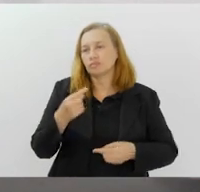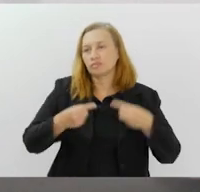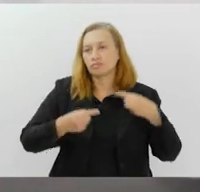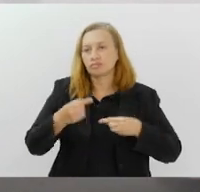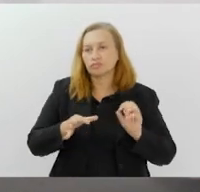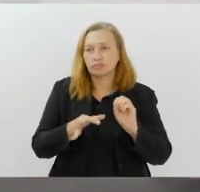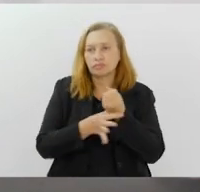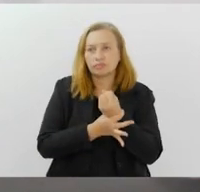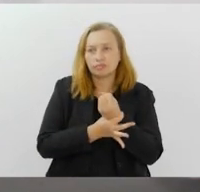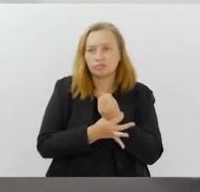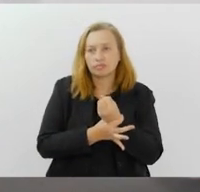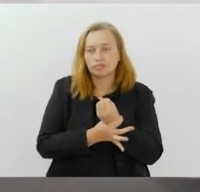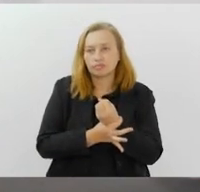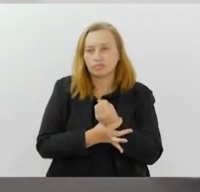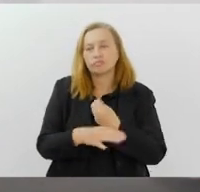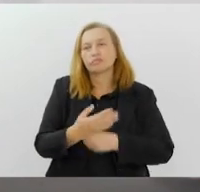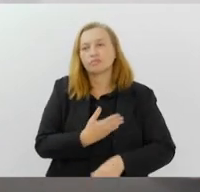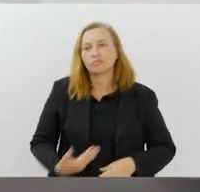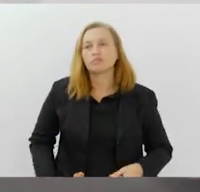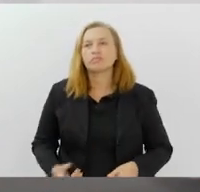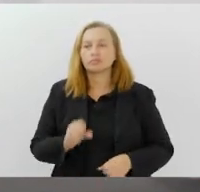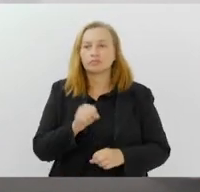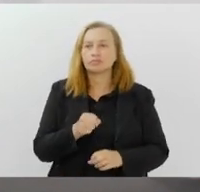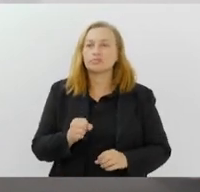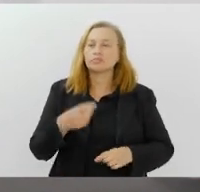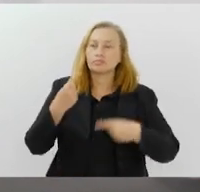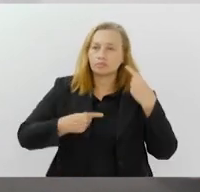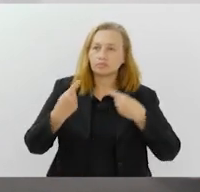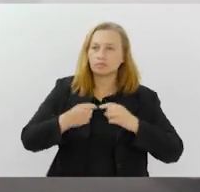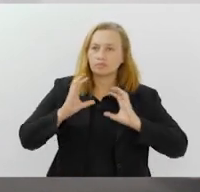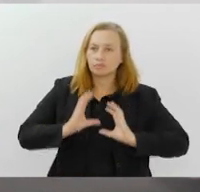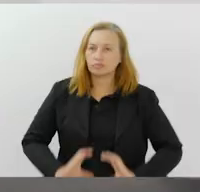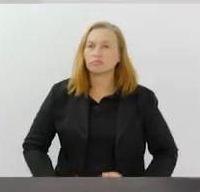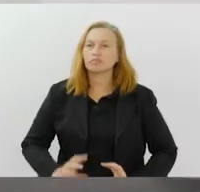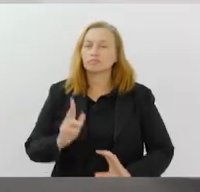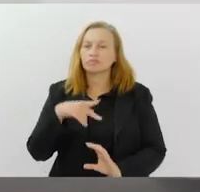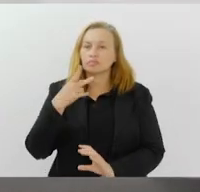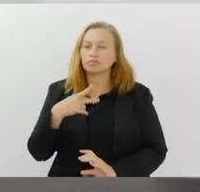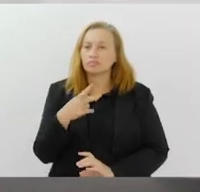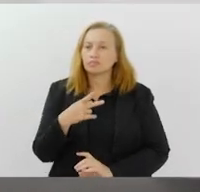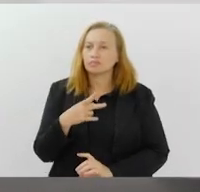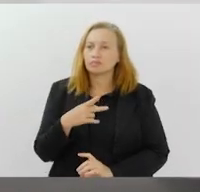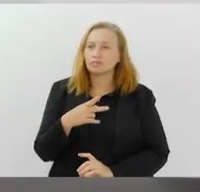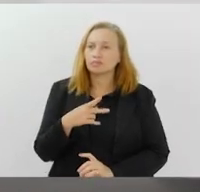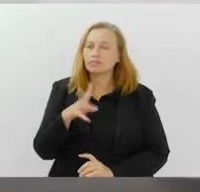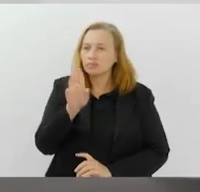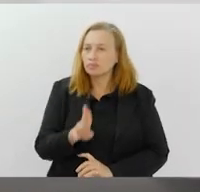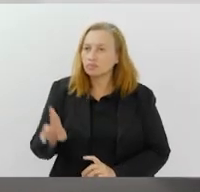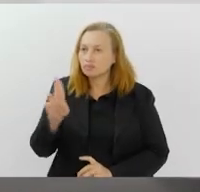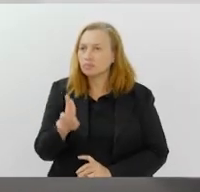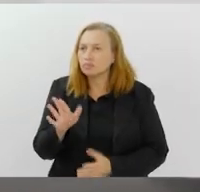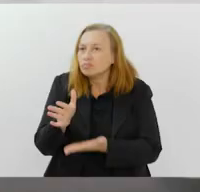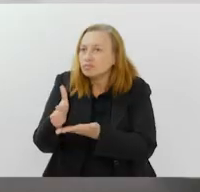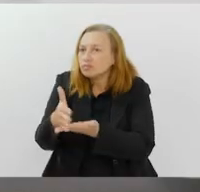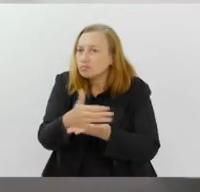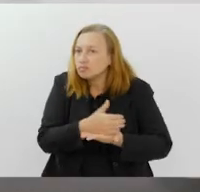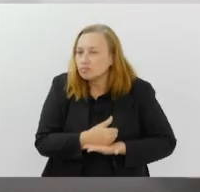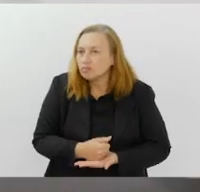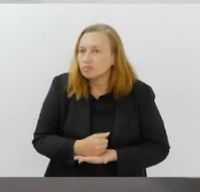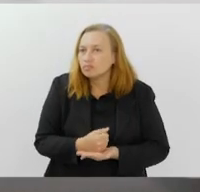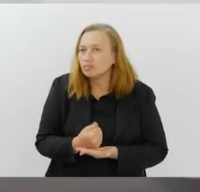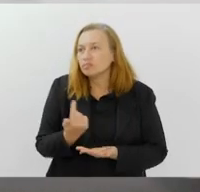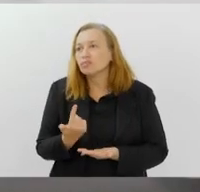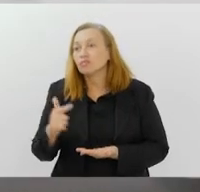Segurança Pública isso é um debate cidadão porque isso fala inclusive sobre o uso desses dados para